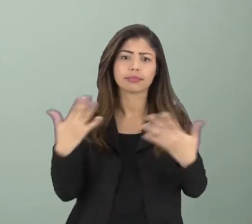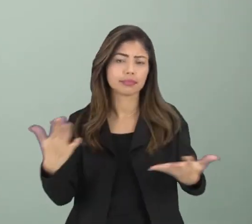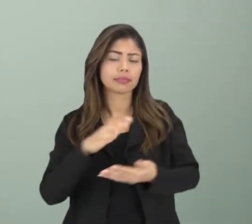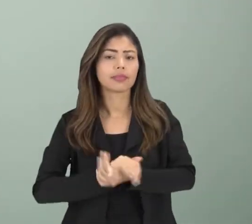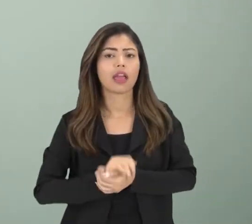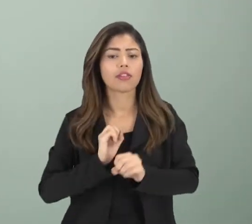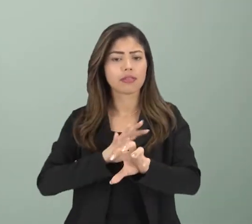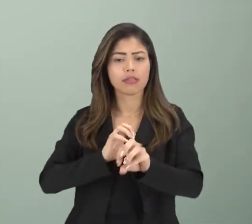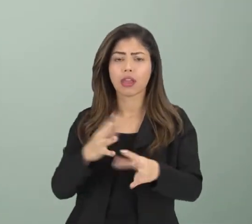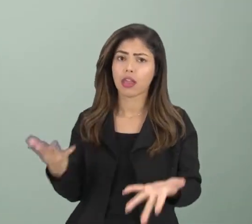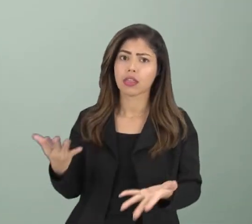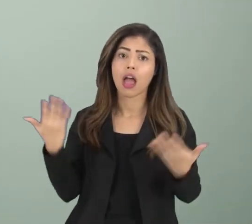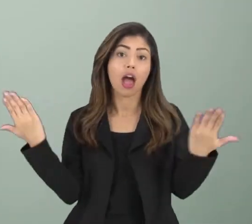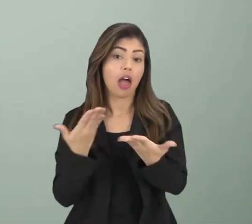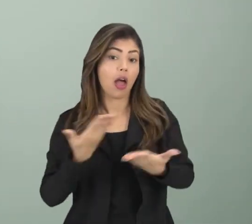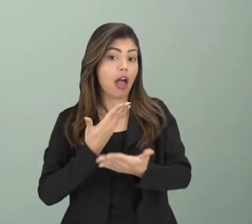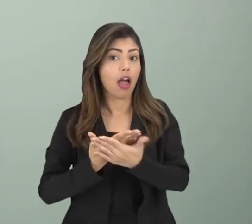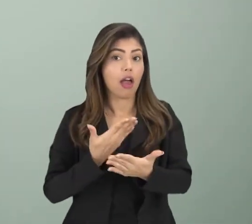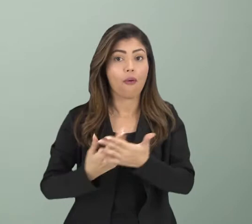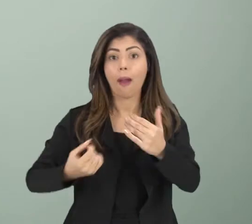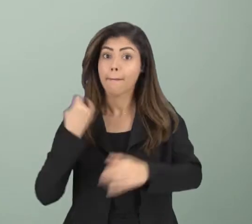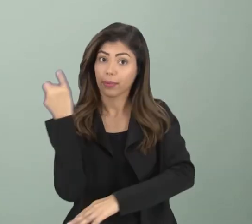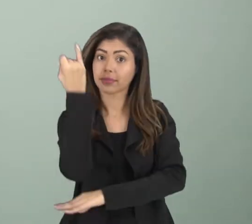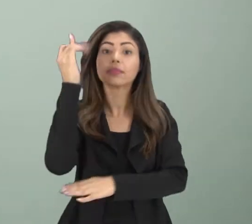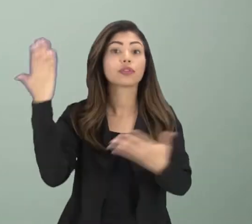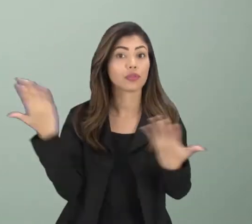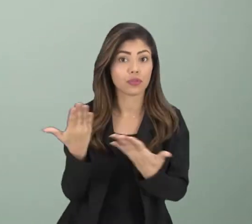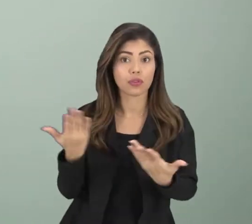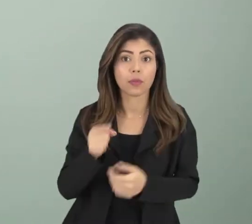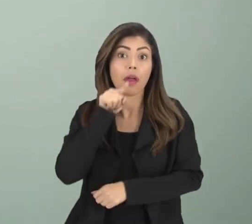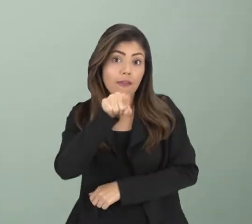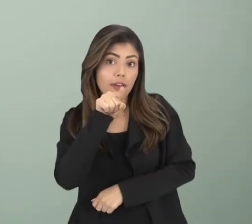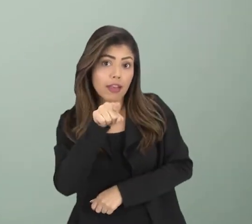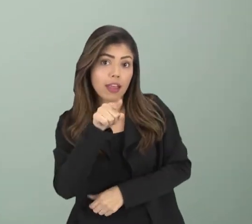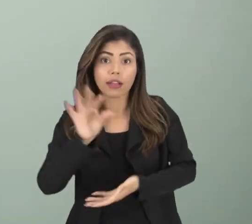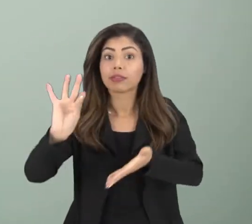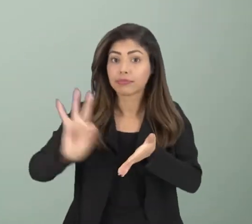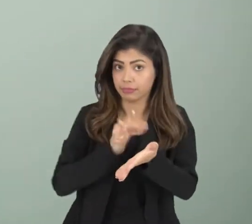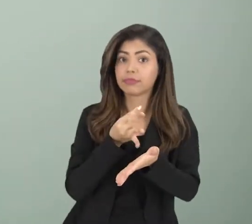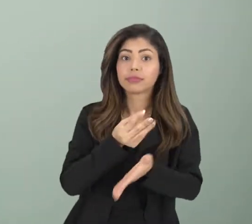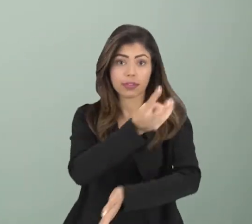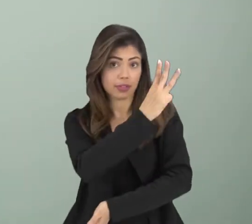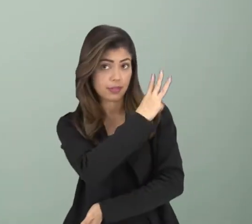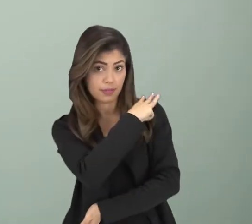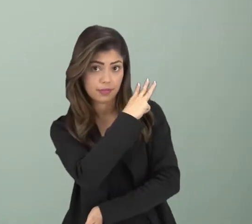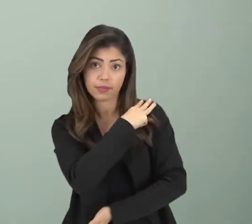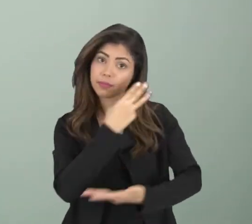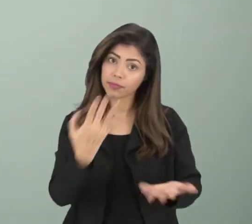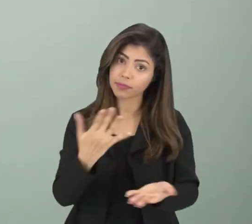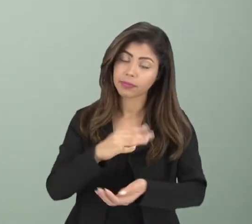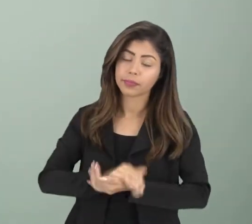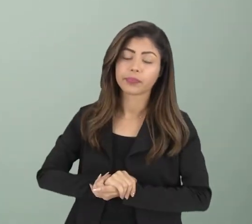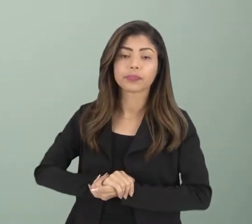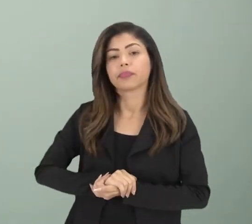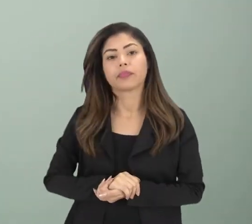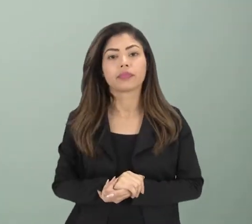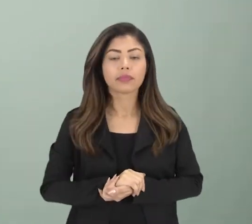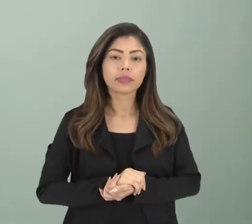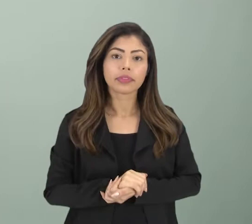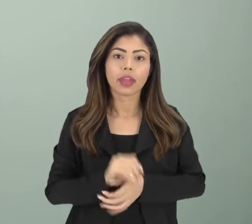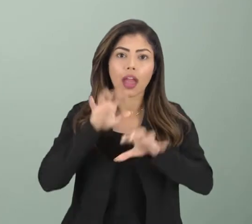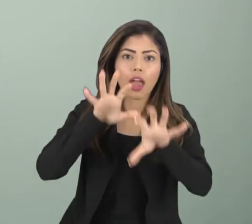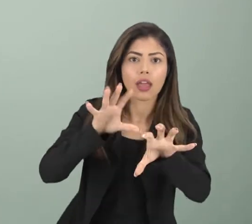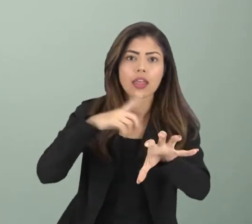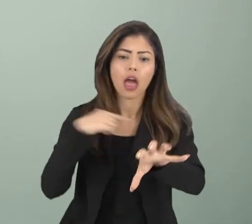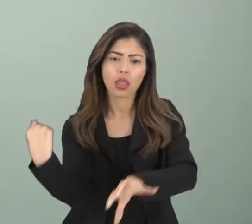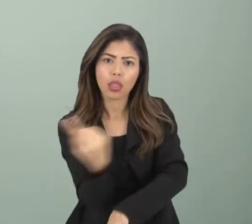a nossa aula ela está destinada principalmente para você que está matriculado na terceira série do ensino médio. Esta